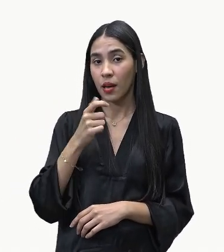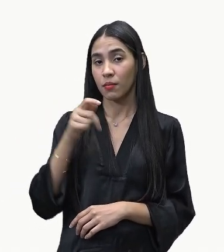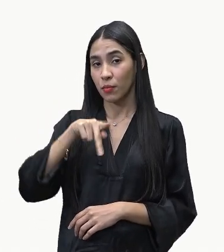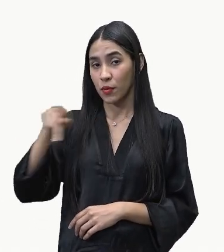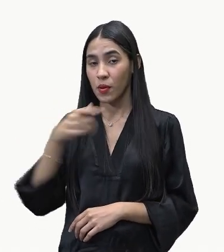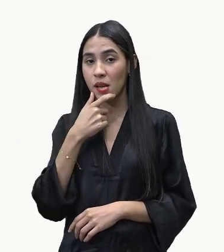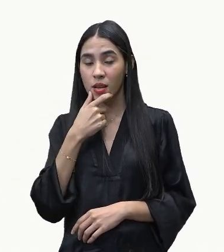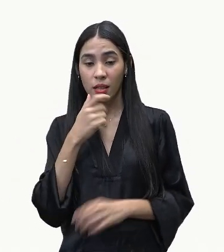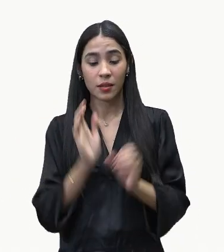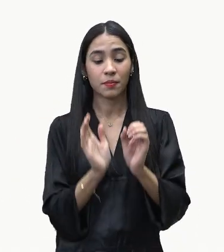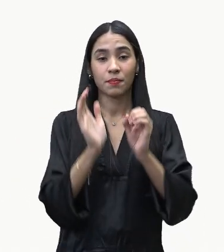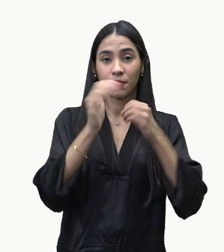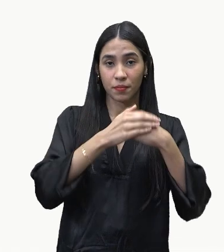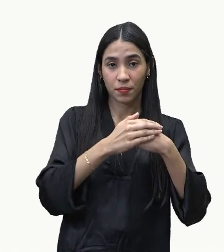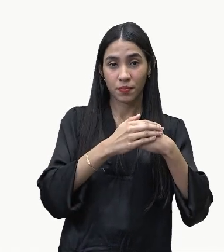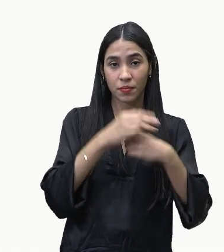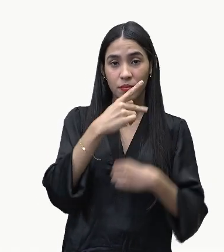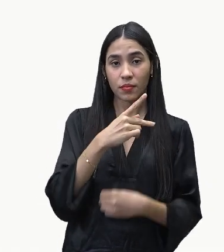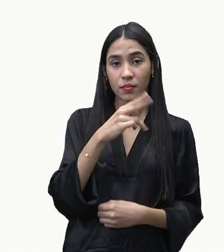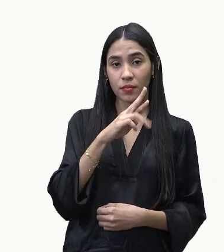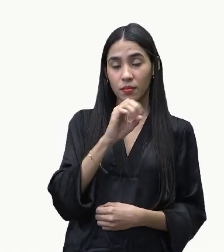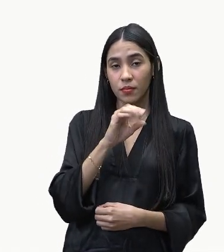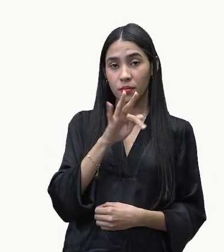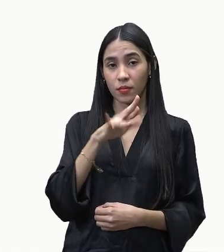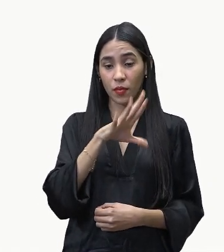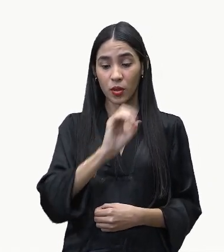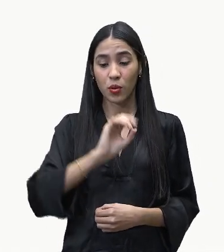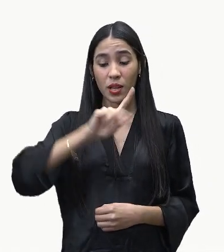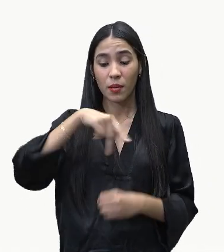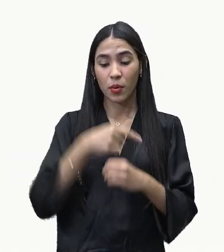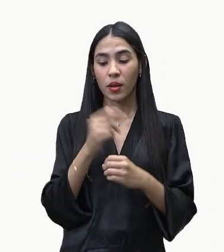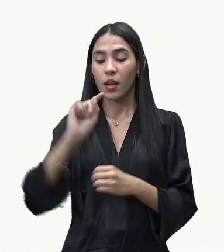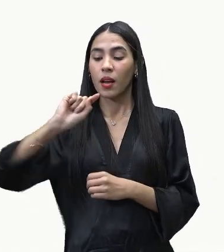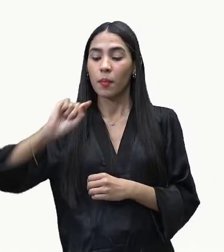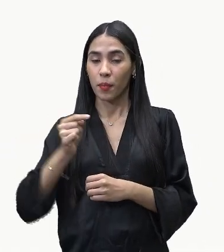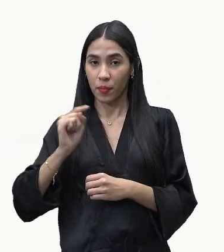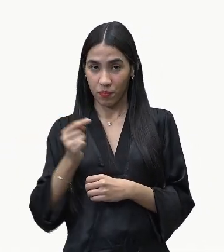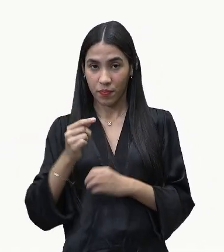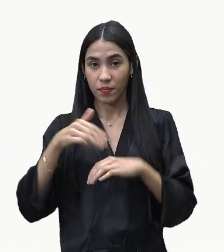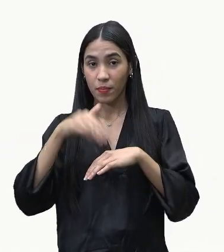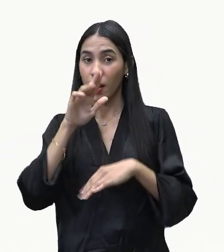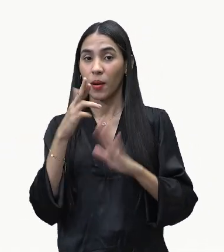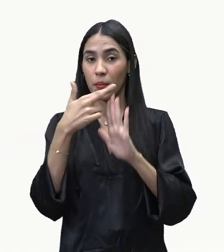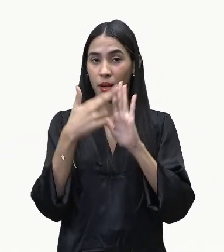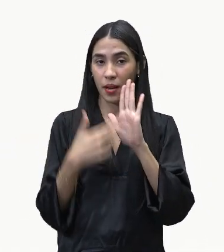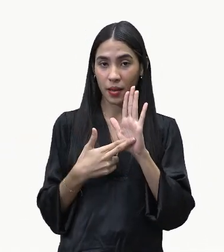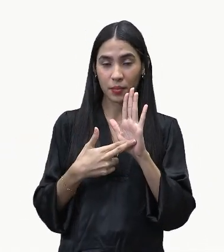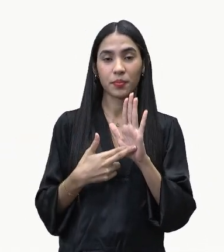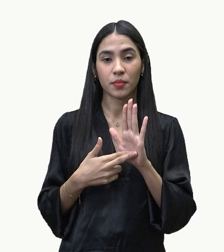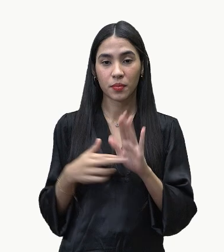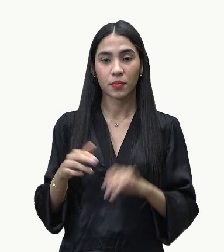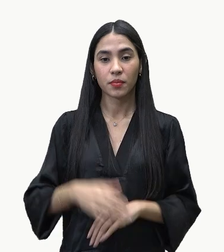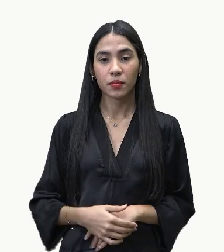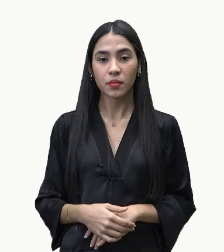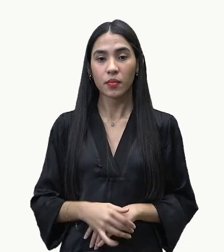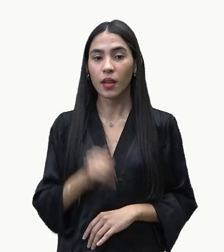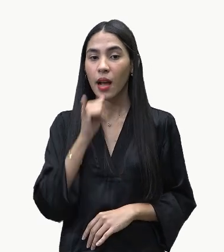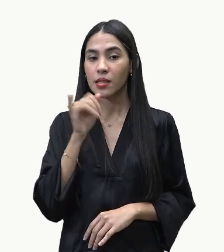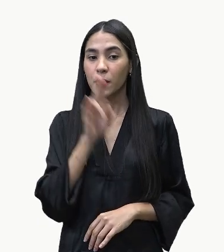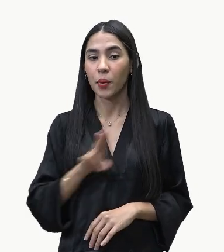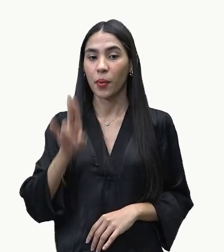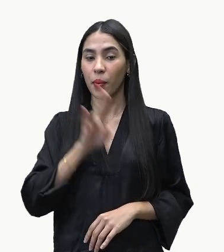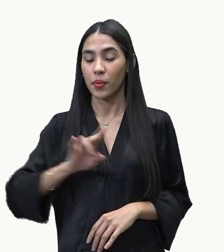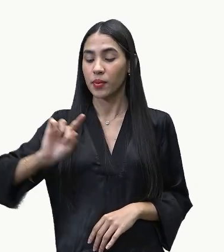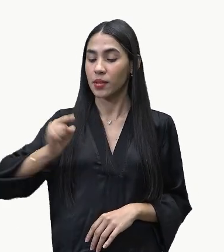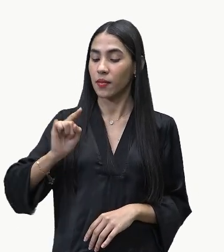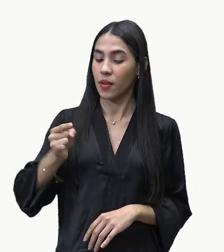palavra professora e fez o quê? Vírgula. Mais uma regrinha aí nesse caso de uso de vírgula, né?